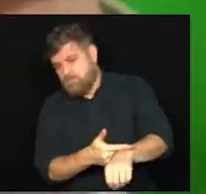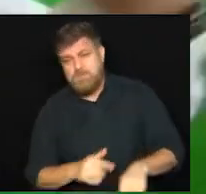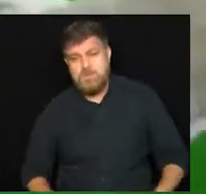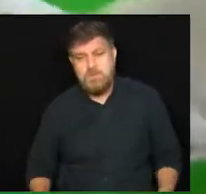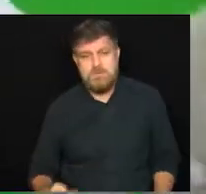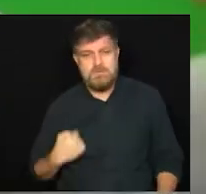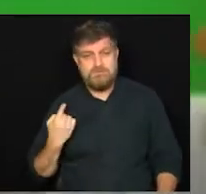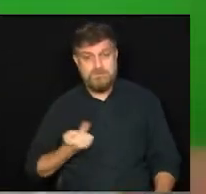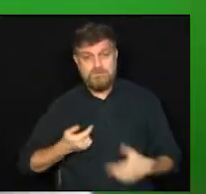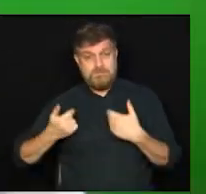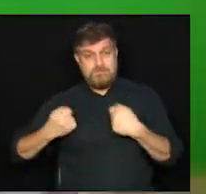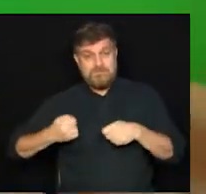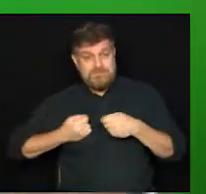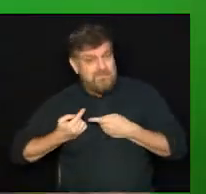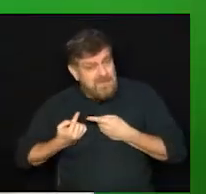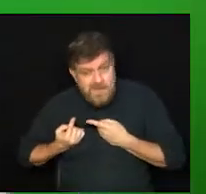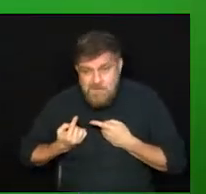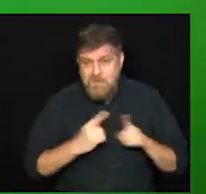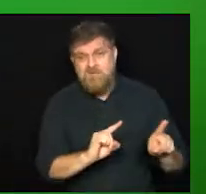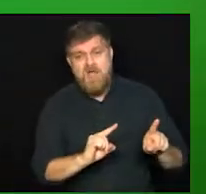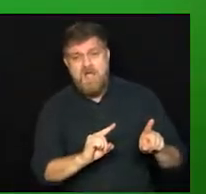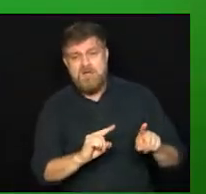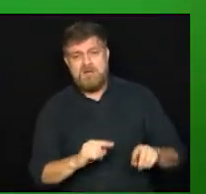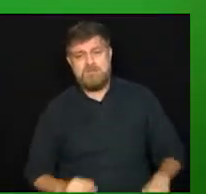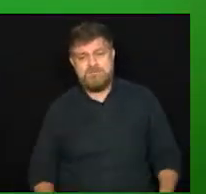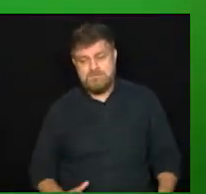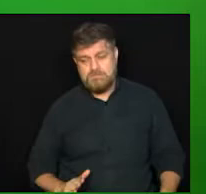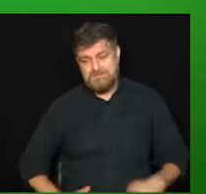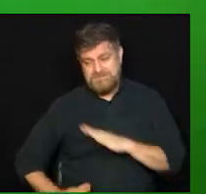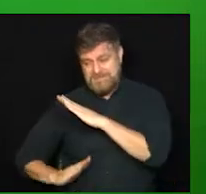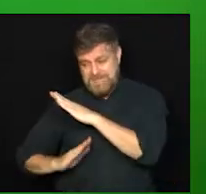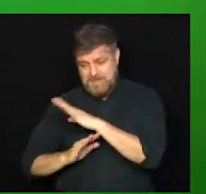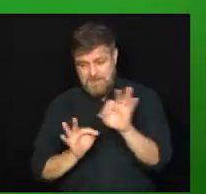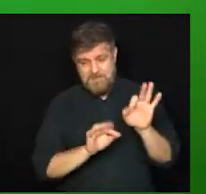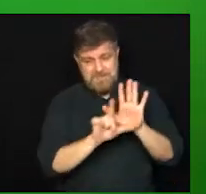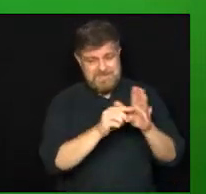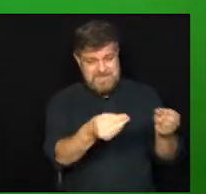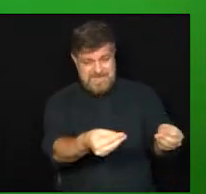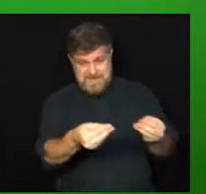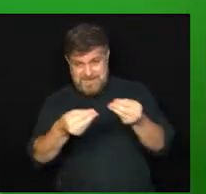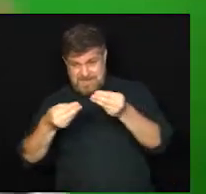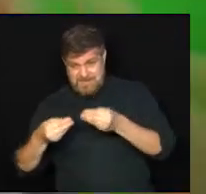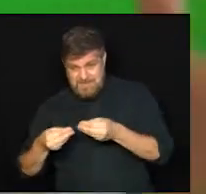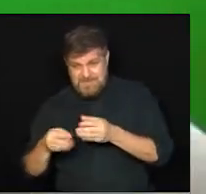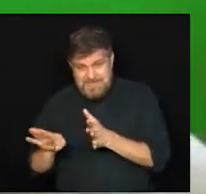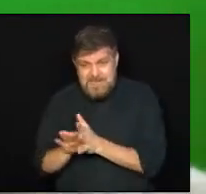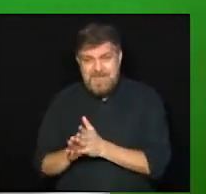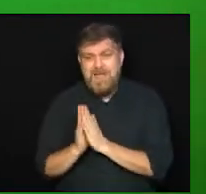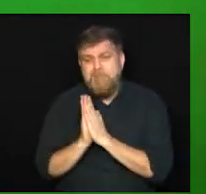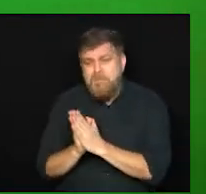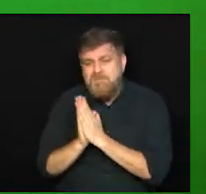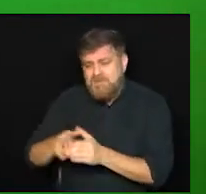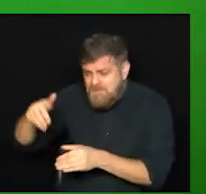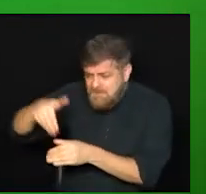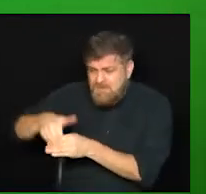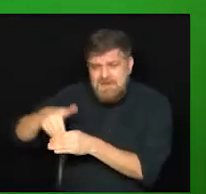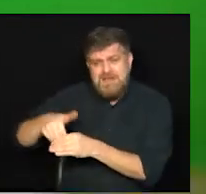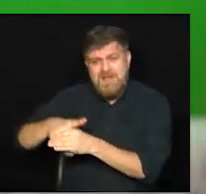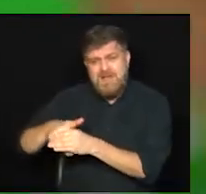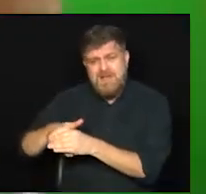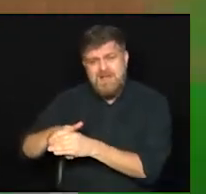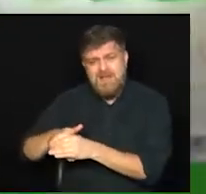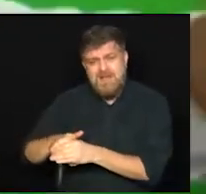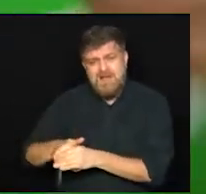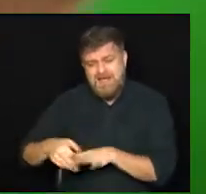Nós precisamos dessa provocação, e quando isso chegar aí, vereador Cecílio, quando isso chegar na Câmara, tem que votar, tem que